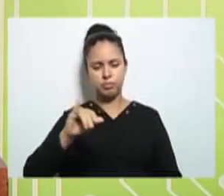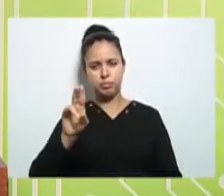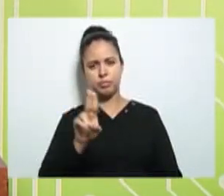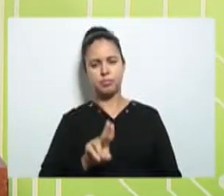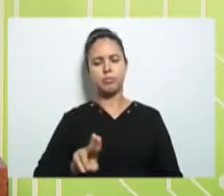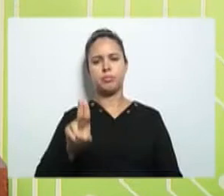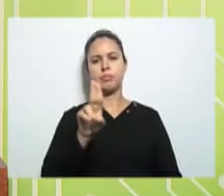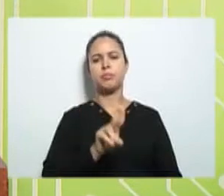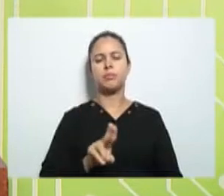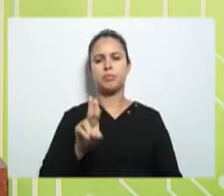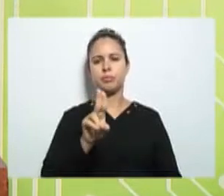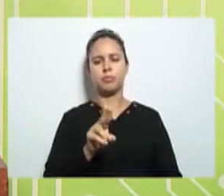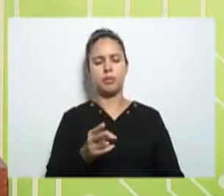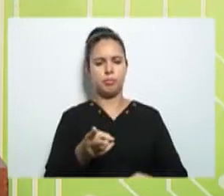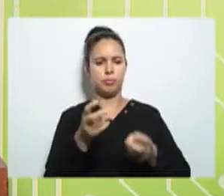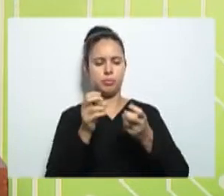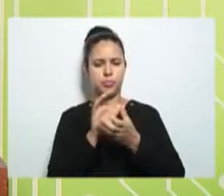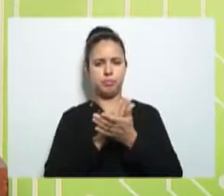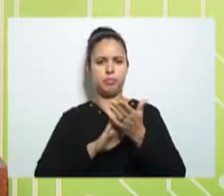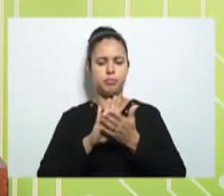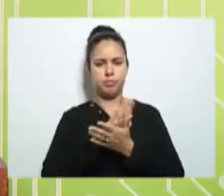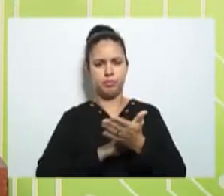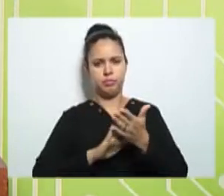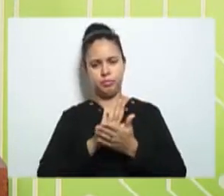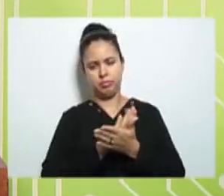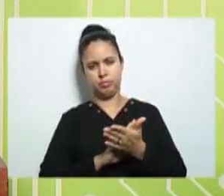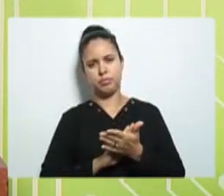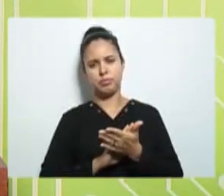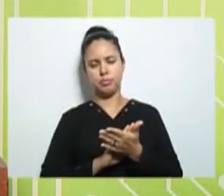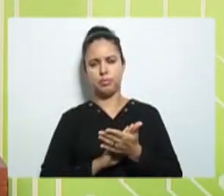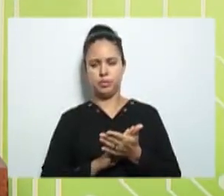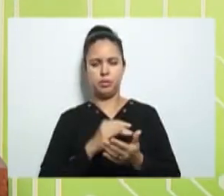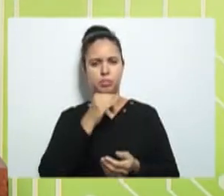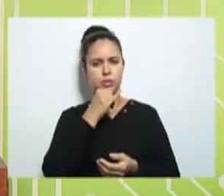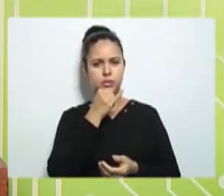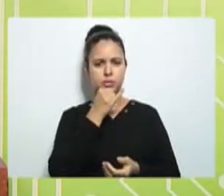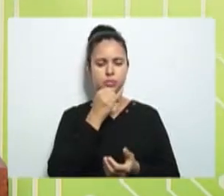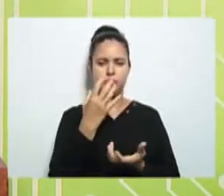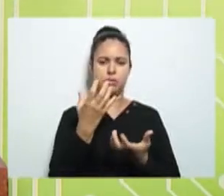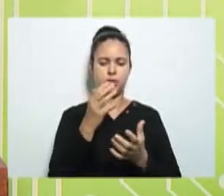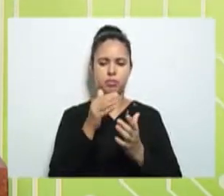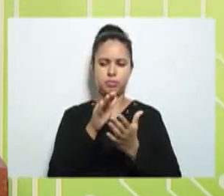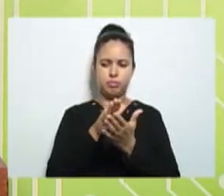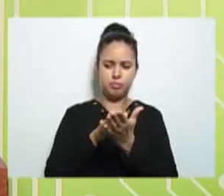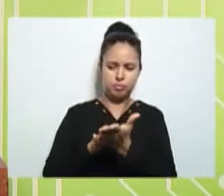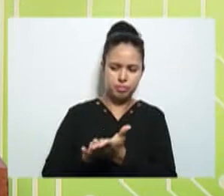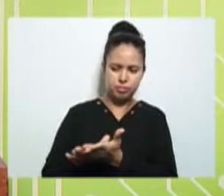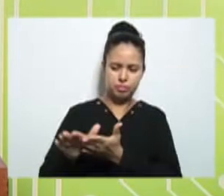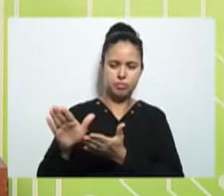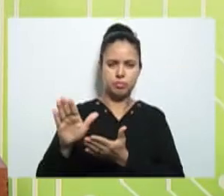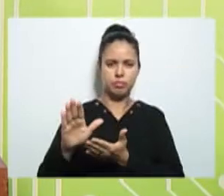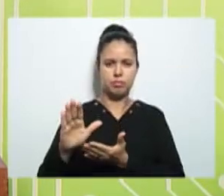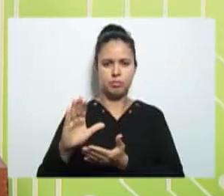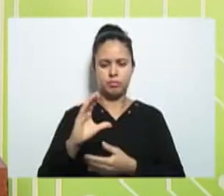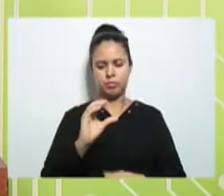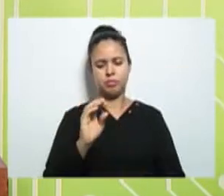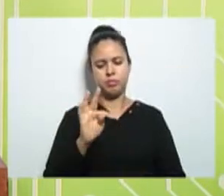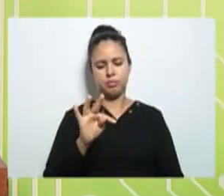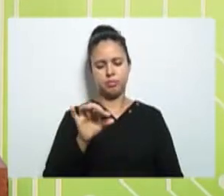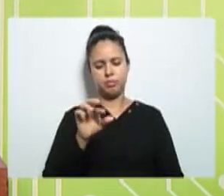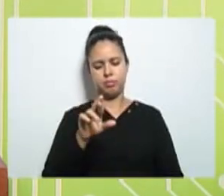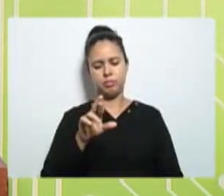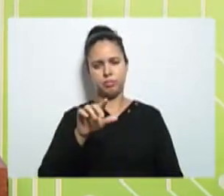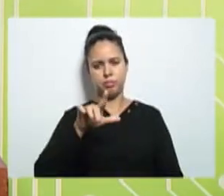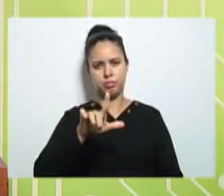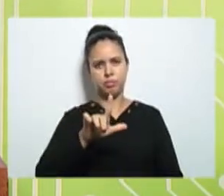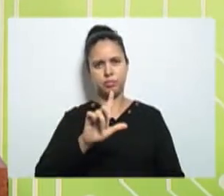estar nem percebendo. Vai imprimir, de repente você aperta lá um Ctrl P, abriu já a sua caixa de seleção lá de impressão, né?